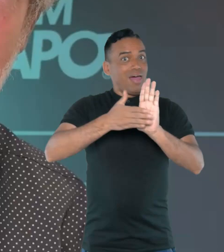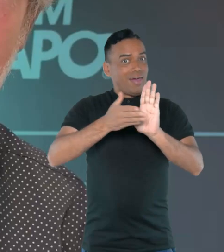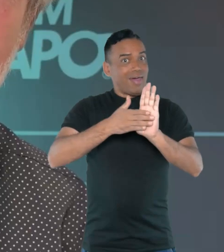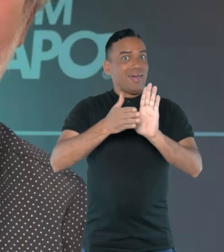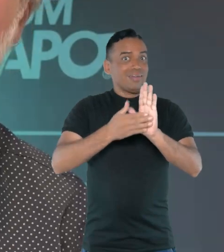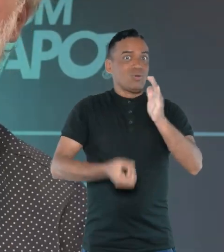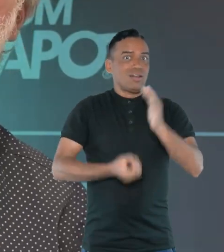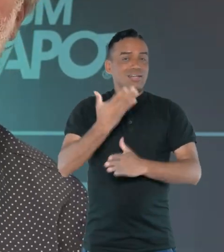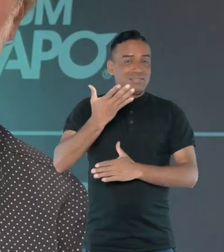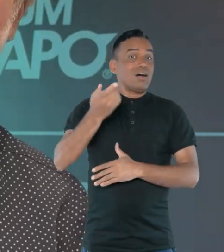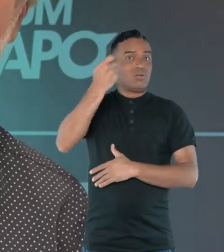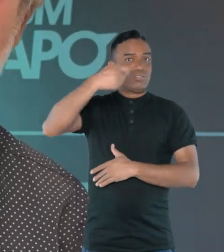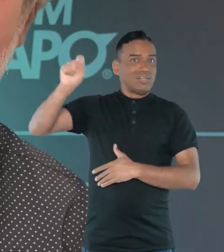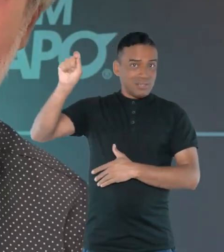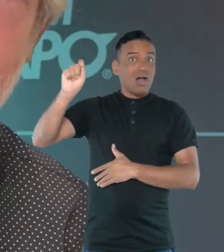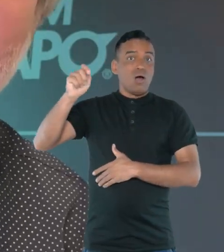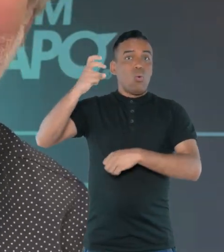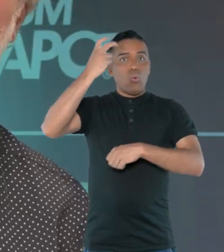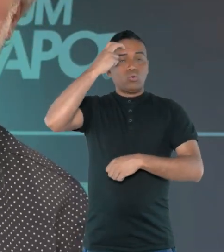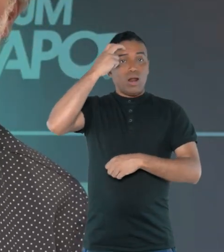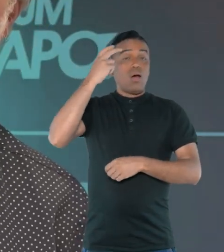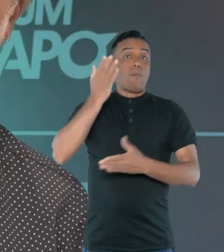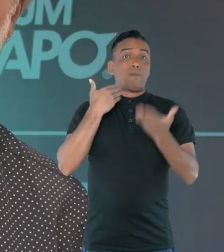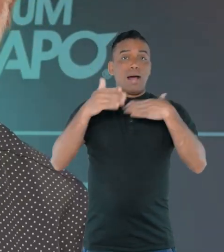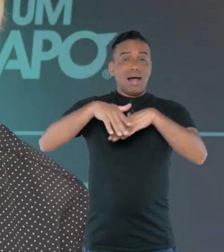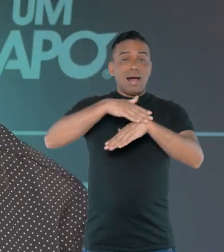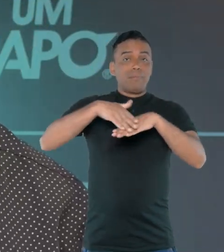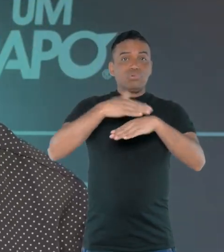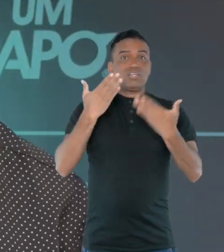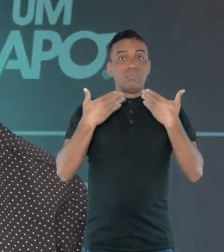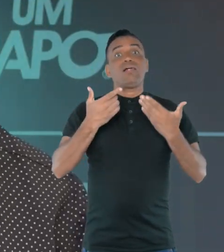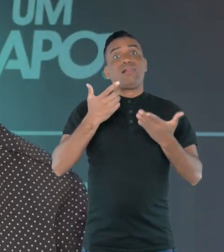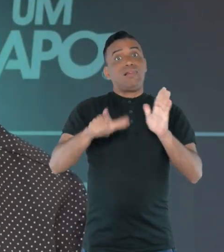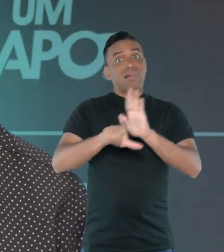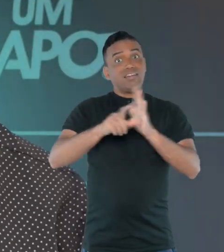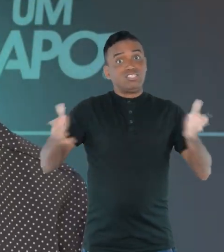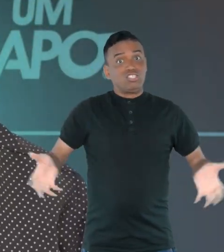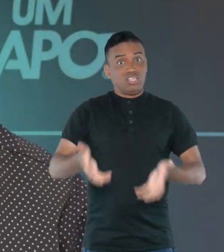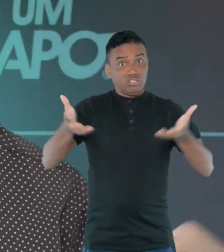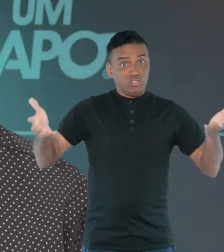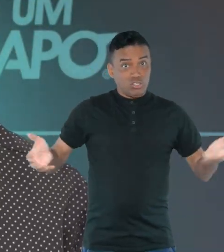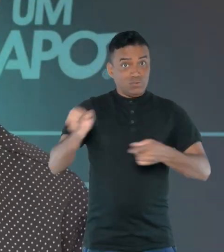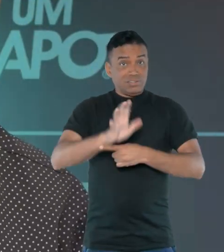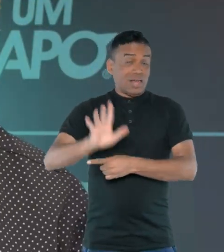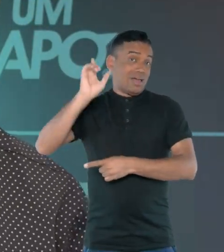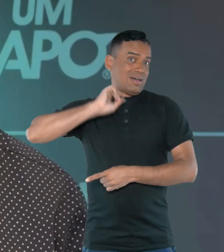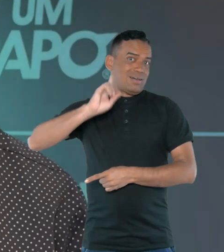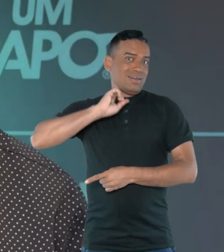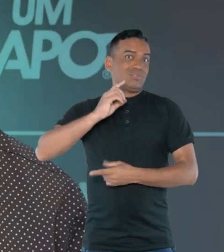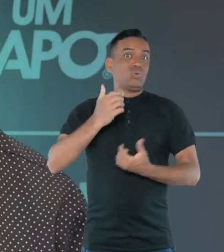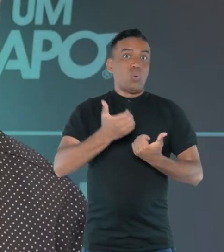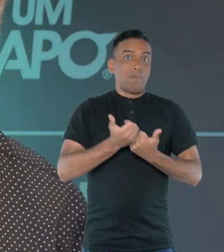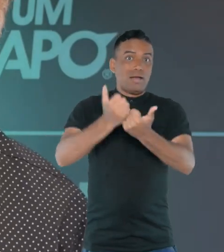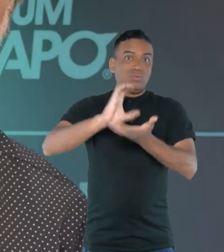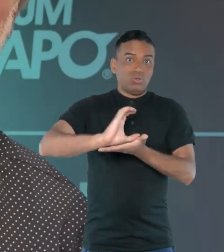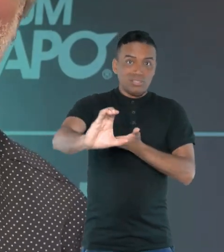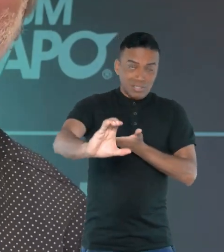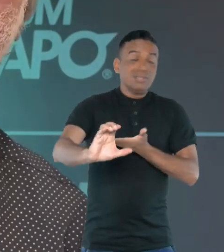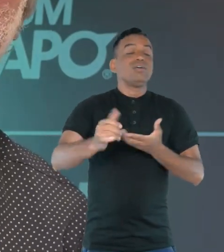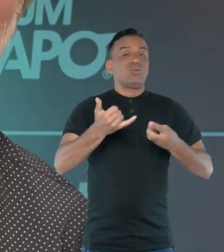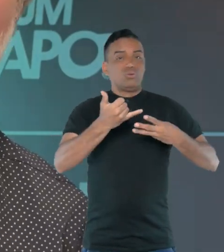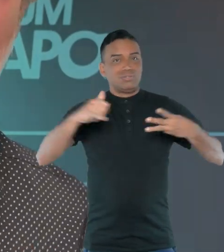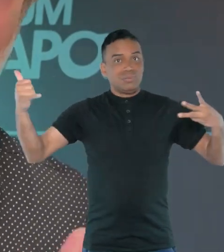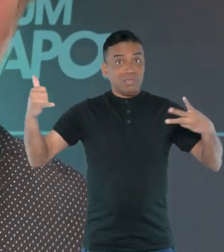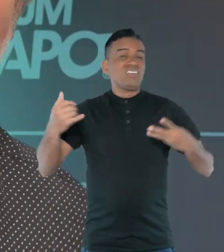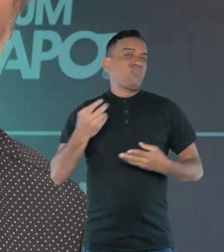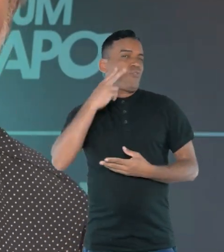Papo, via Lei Estadual de Incentivo, com o patrocínio da CEMIG. E a gente, antes de conversar com o Emerson, a gente vai ver um